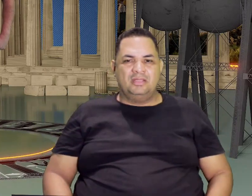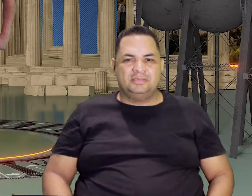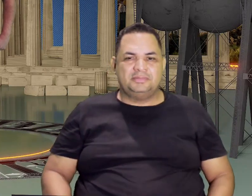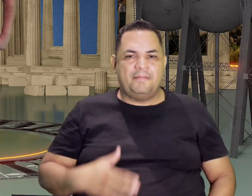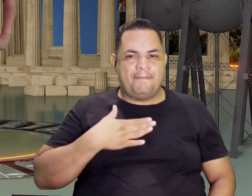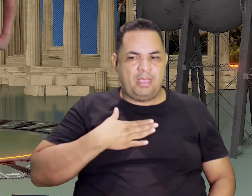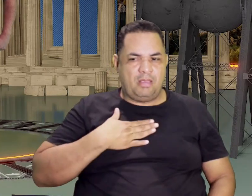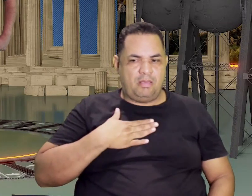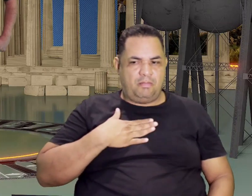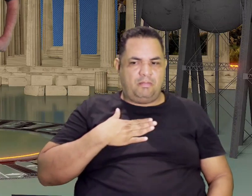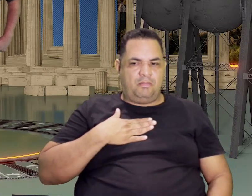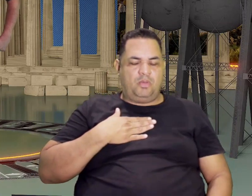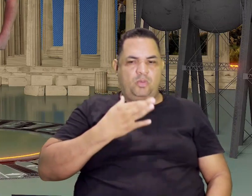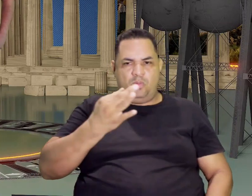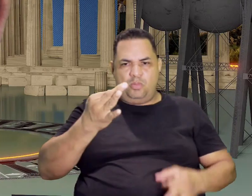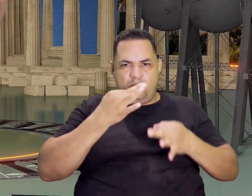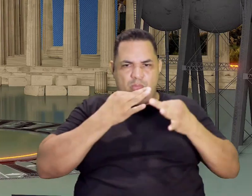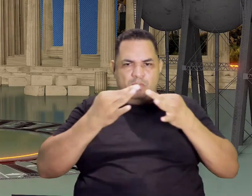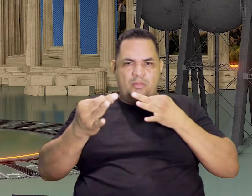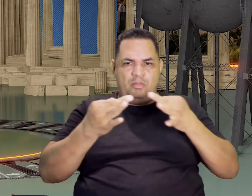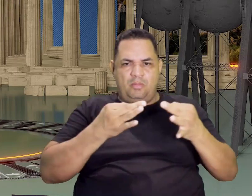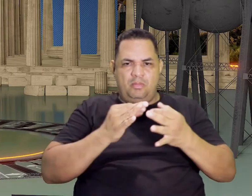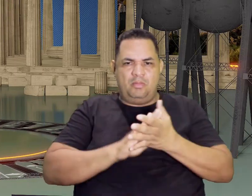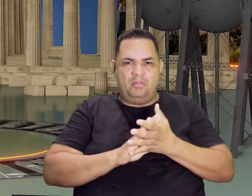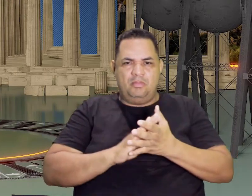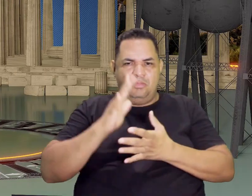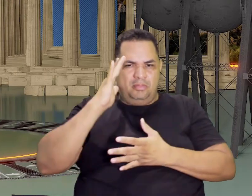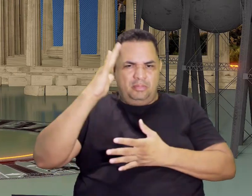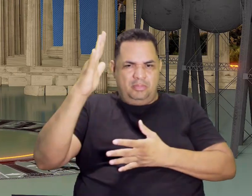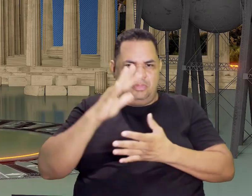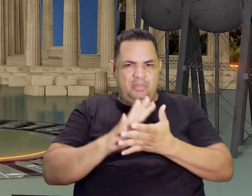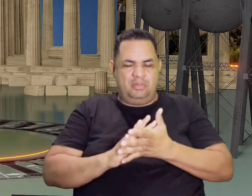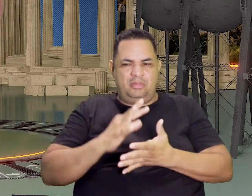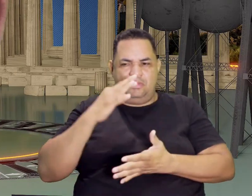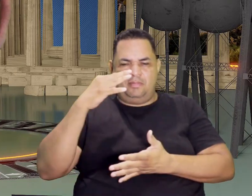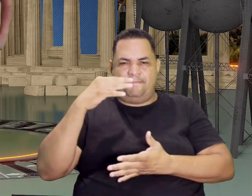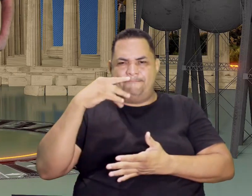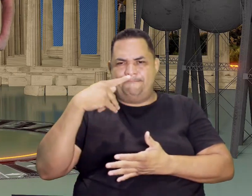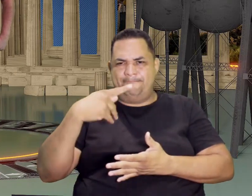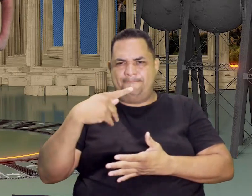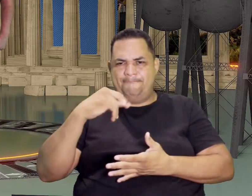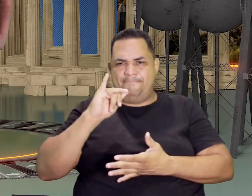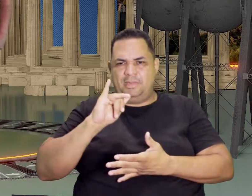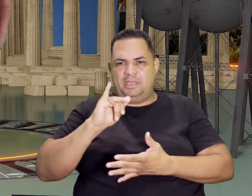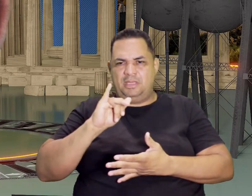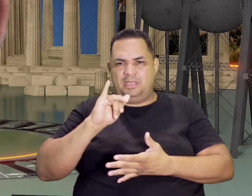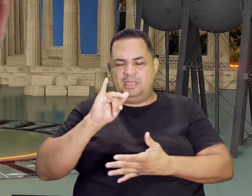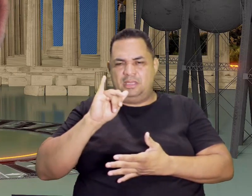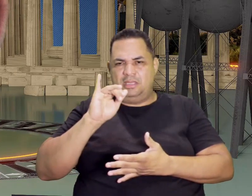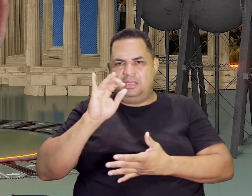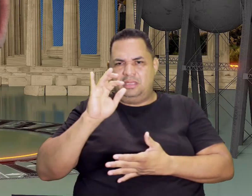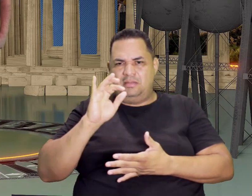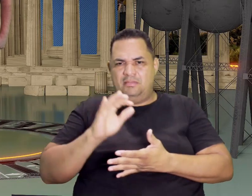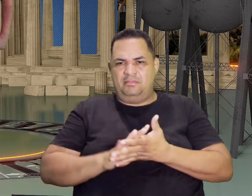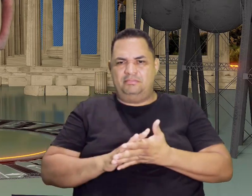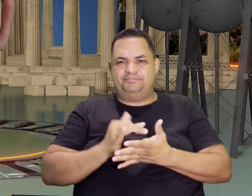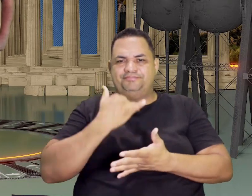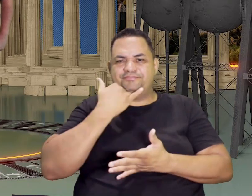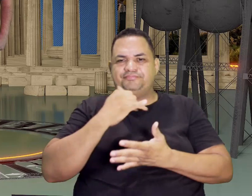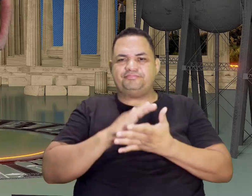minha opinião, vamos trazer lá a teoria de Pitágoras. Lembra lá no início? Pitágoras não,